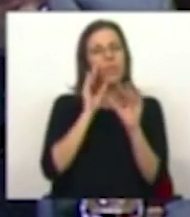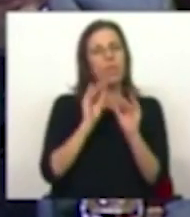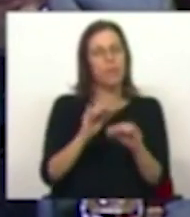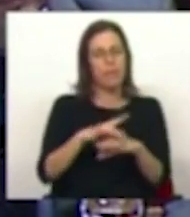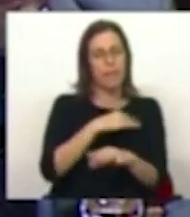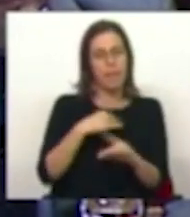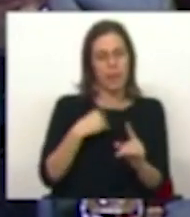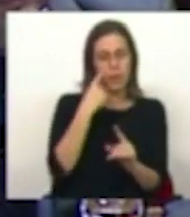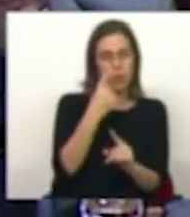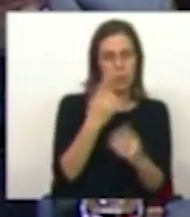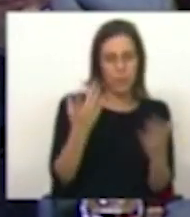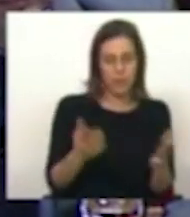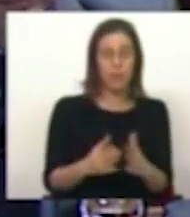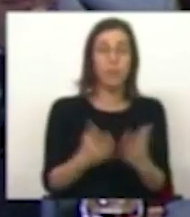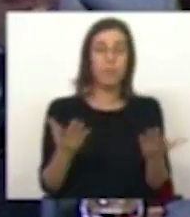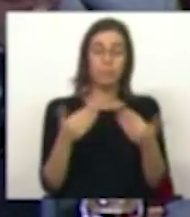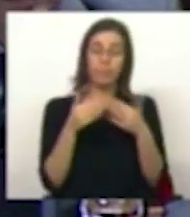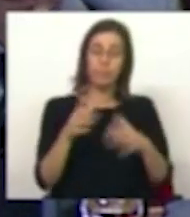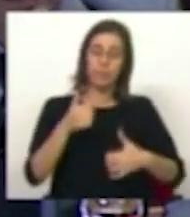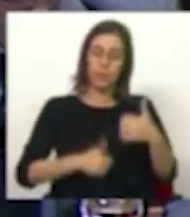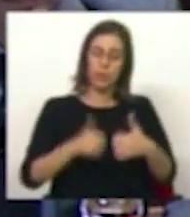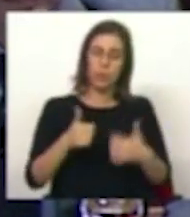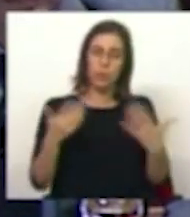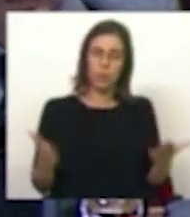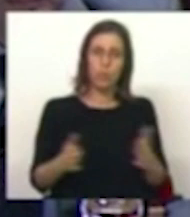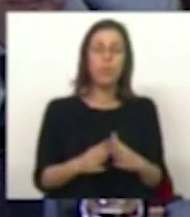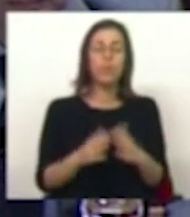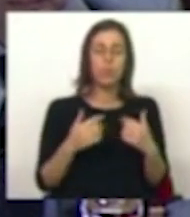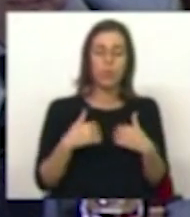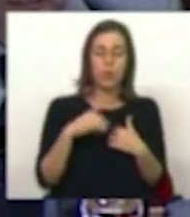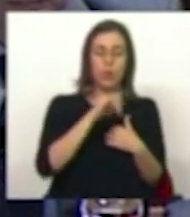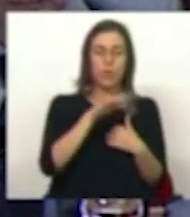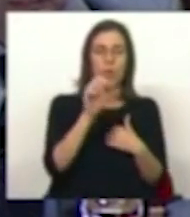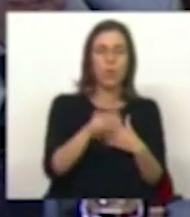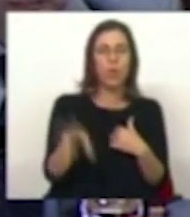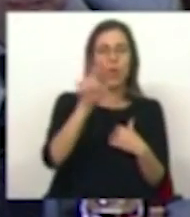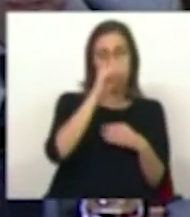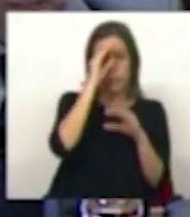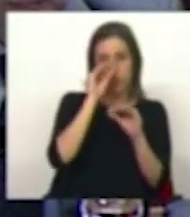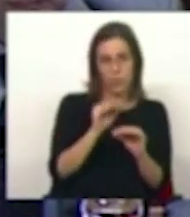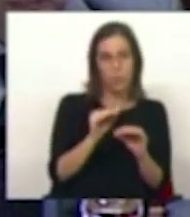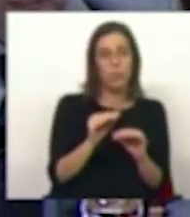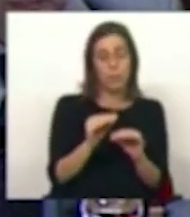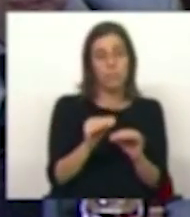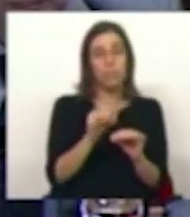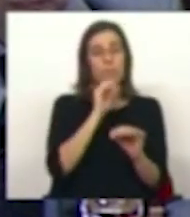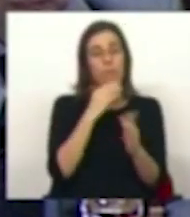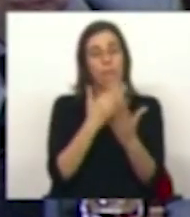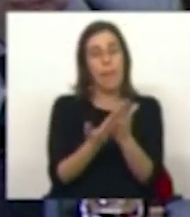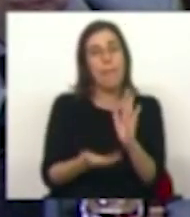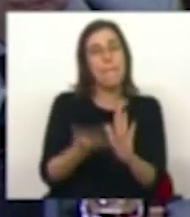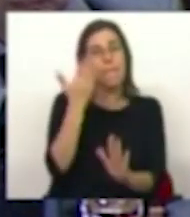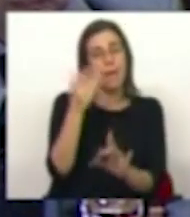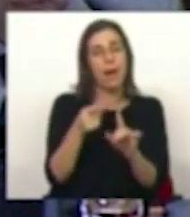exemplo, de médicos especialistas. E por isso está aberto um concurso para termos 200 novos formadores, de forma a que possa